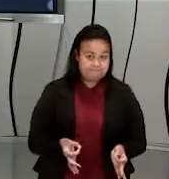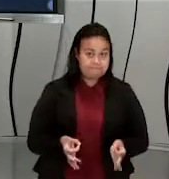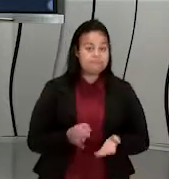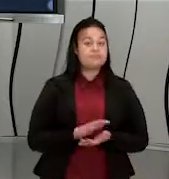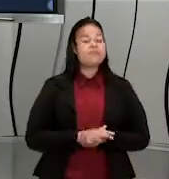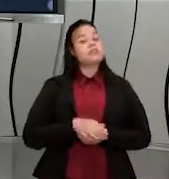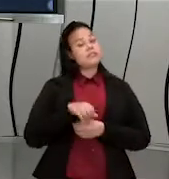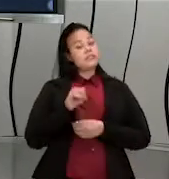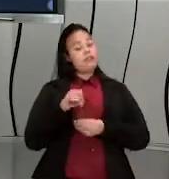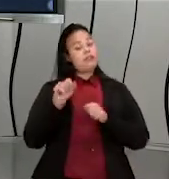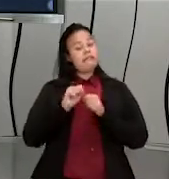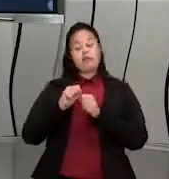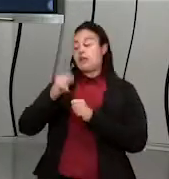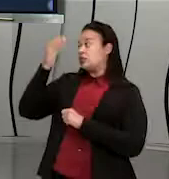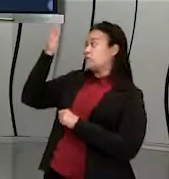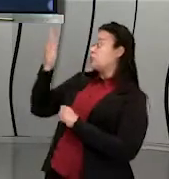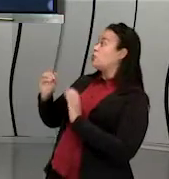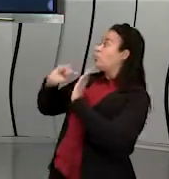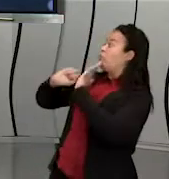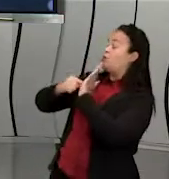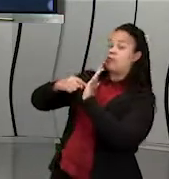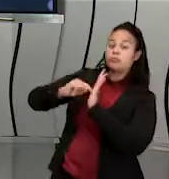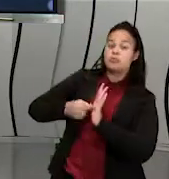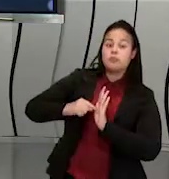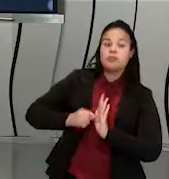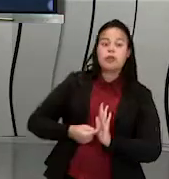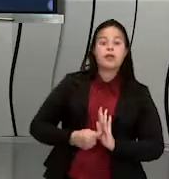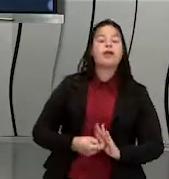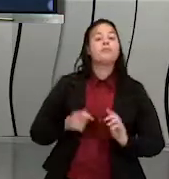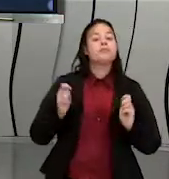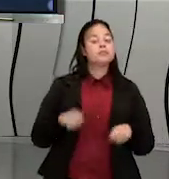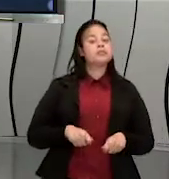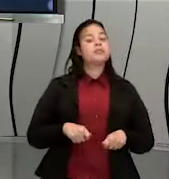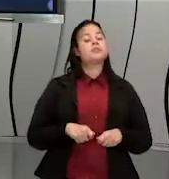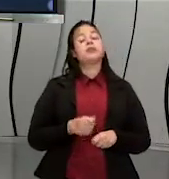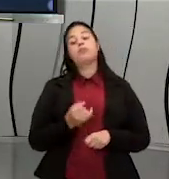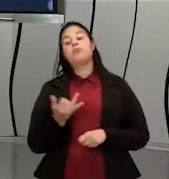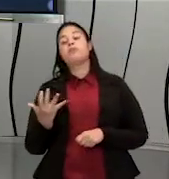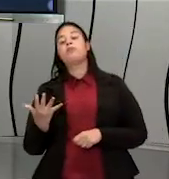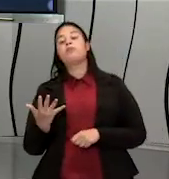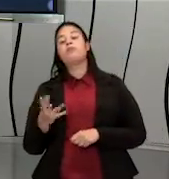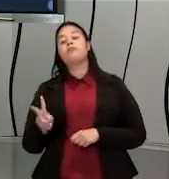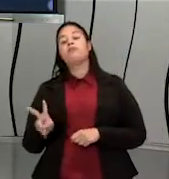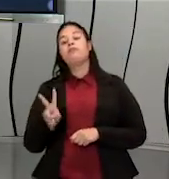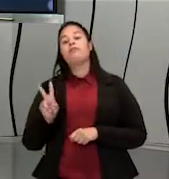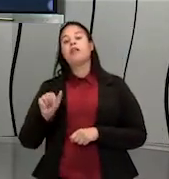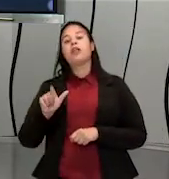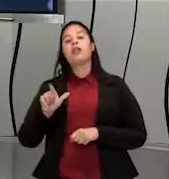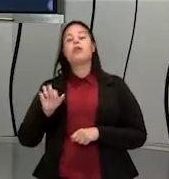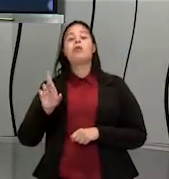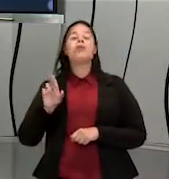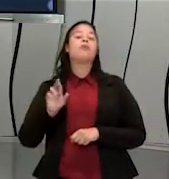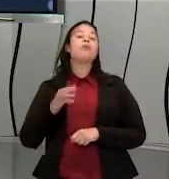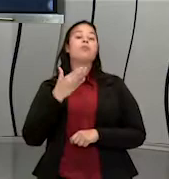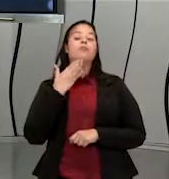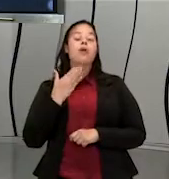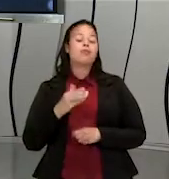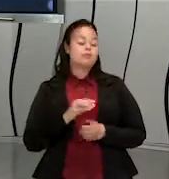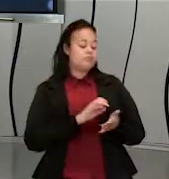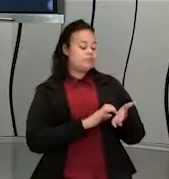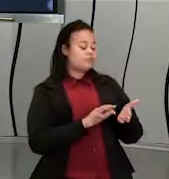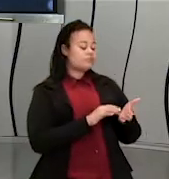Quando eu faço isso, basta eu multiplicar esses números vezes o valor, não é isso? Então vamos lá, se você ligou a sua calculadora